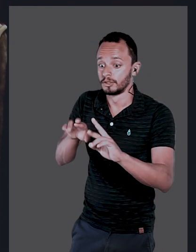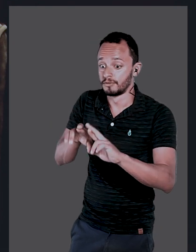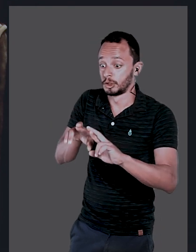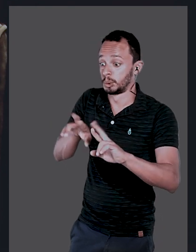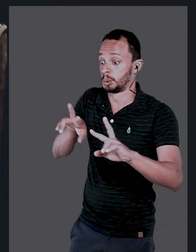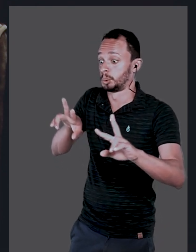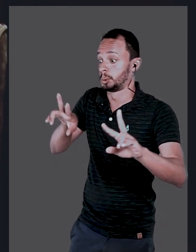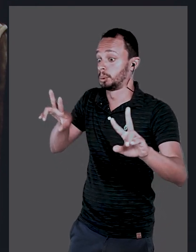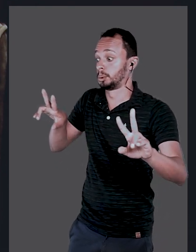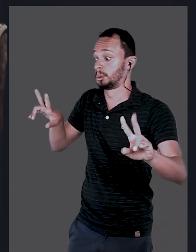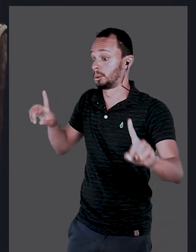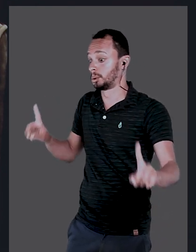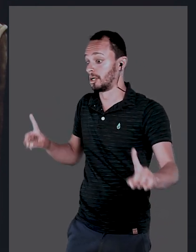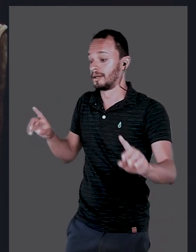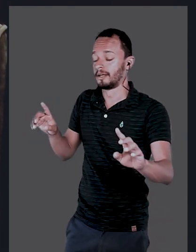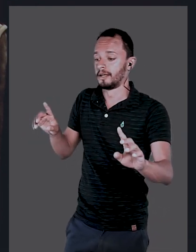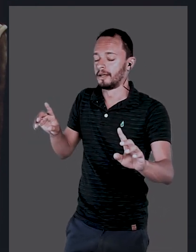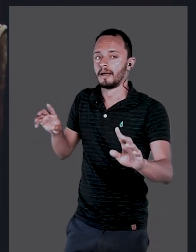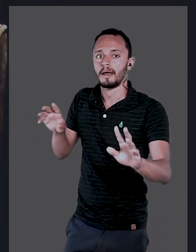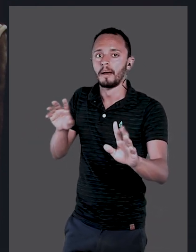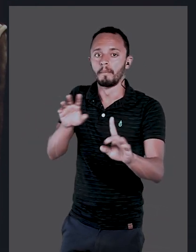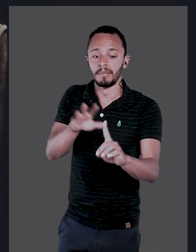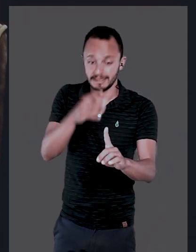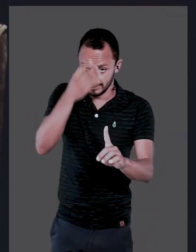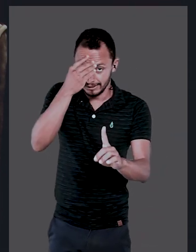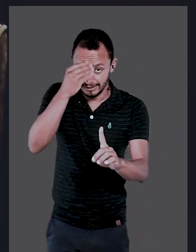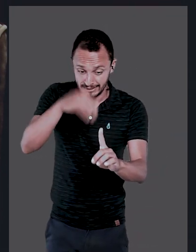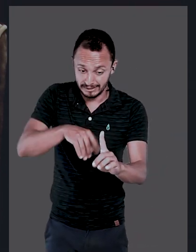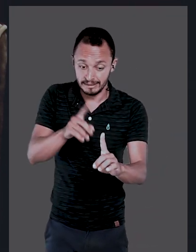distância gigante entre você e o Machado de Assis.